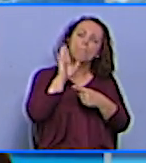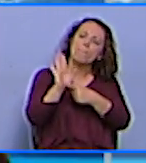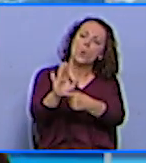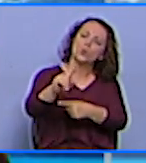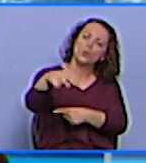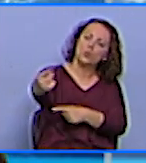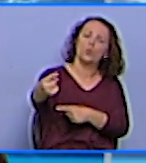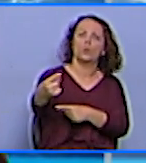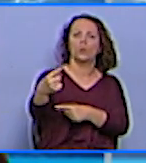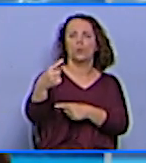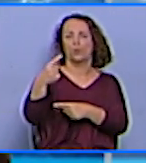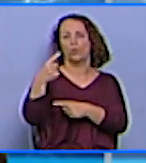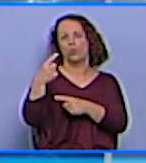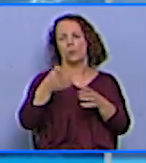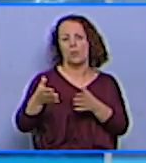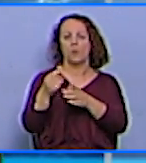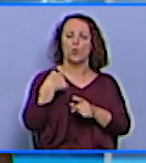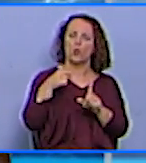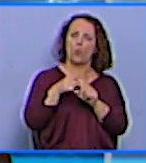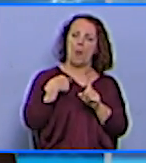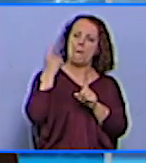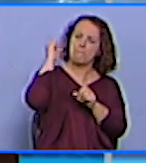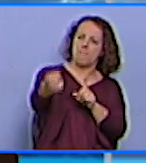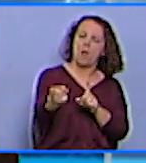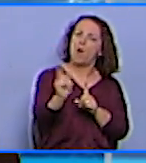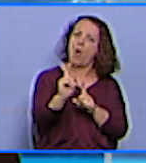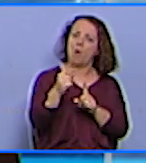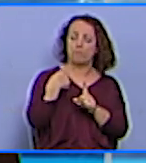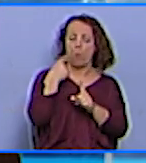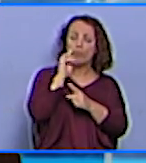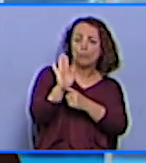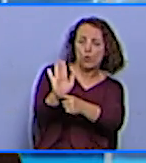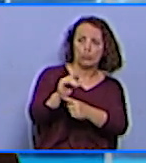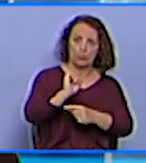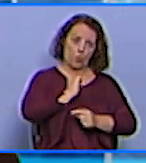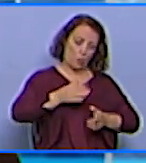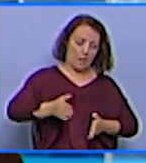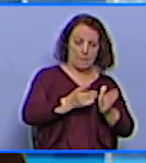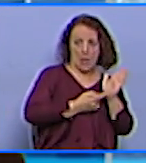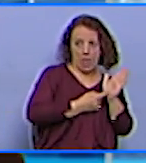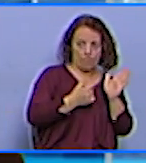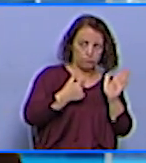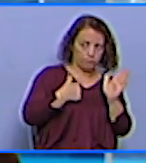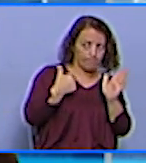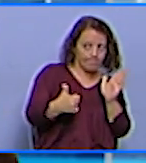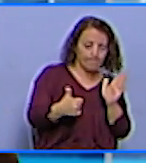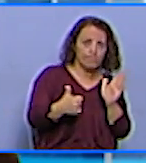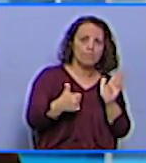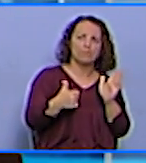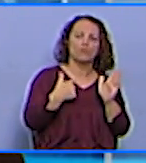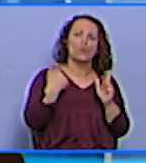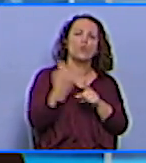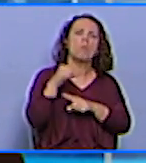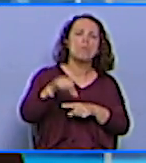Não impor ao outro um caminho, mas mostrar, eu estou a fazer este caminho e que é bom, porque eu não vou mostrar aquilo que é